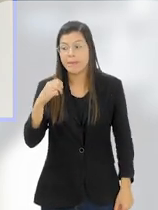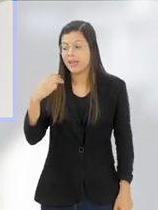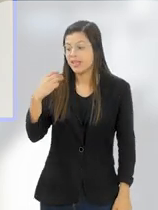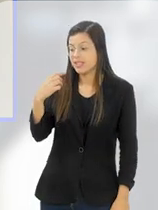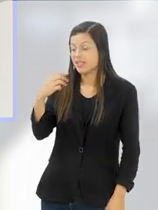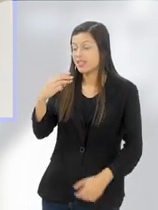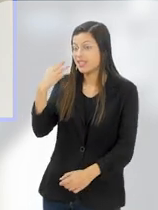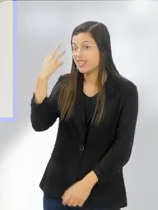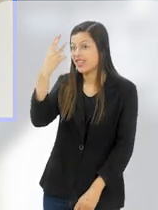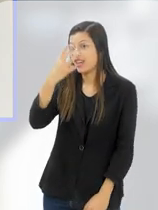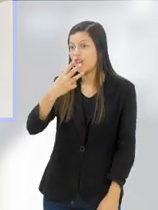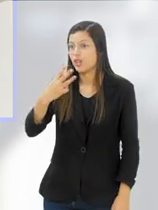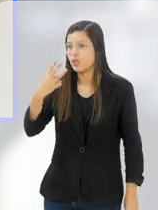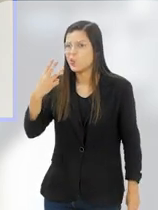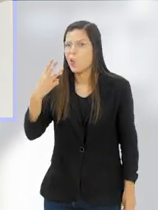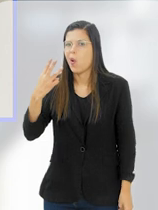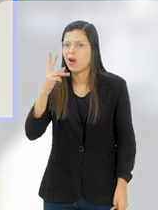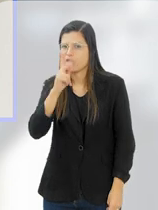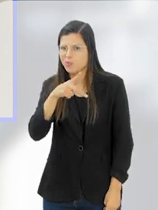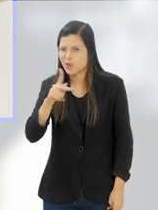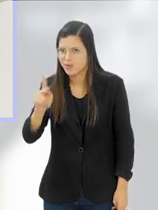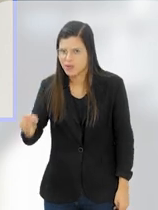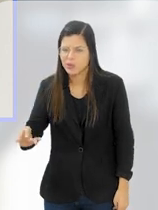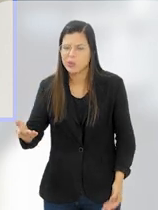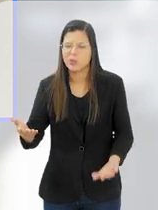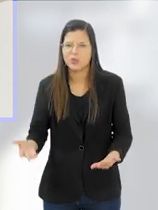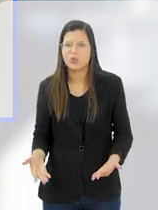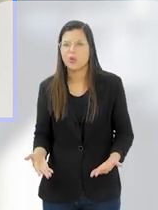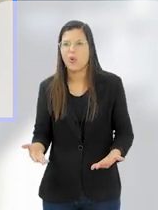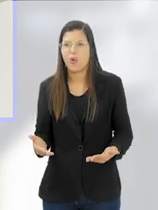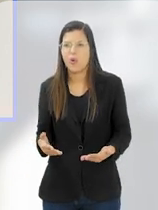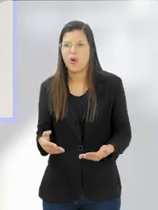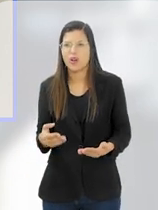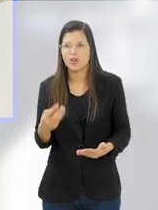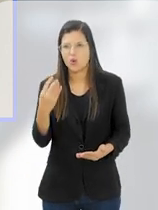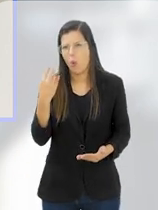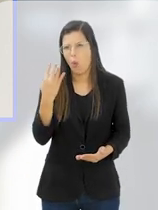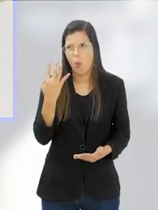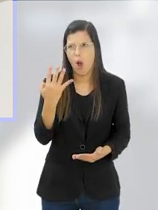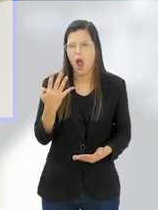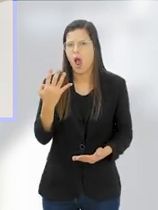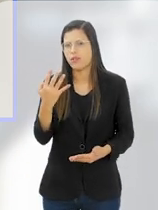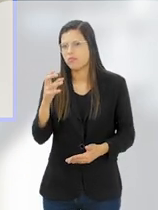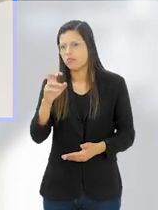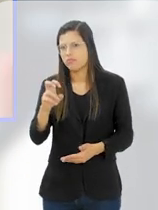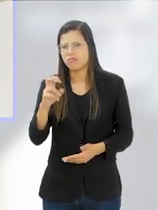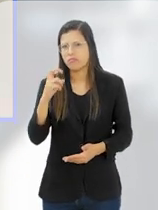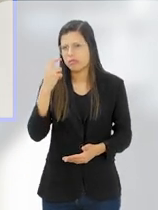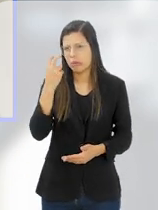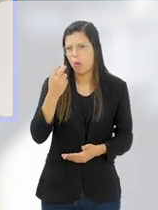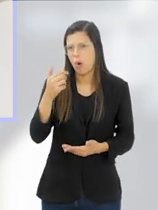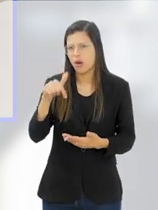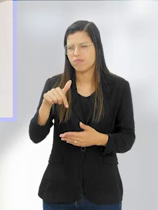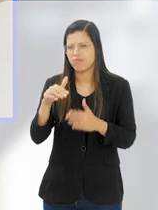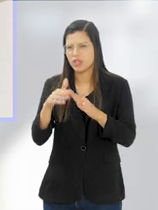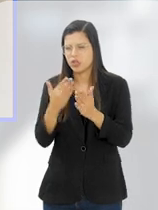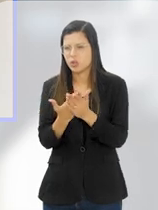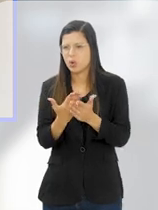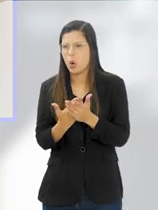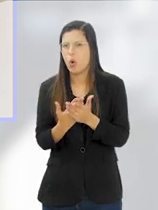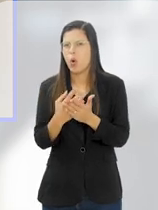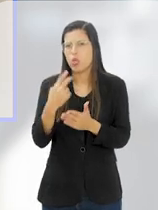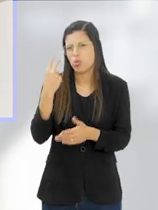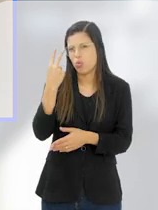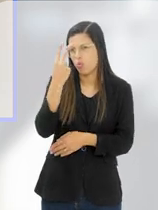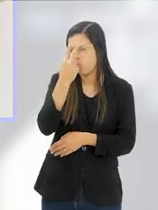passa 3 horas ouvindo seus professores, quando muito, né? Dessas 4 ou 5 horas que ela está na escola, deve ouvir os professores, sei lá, durante